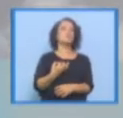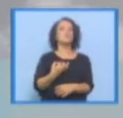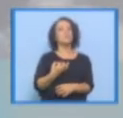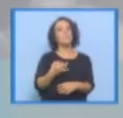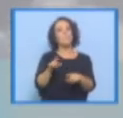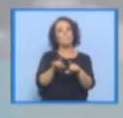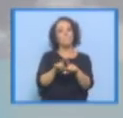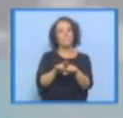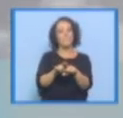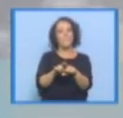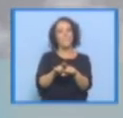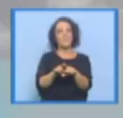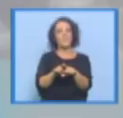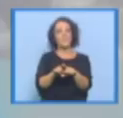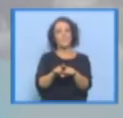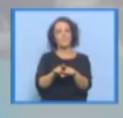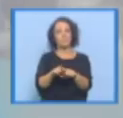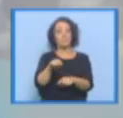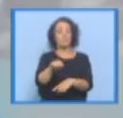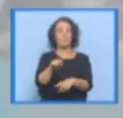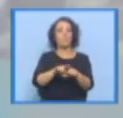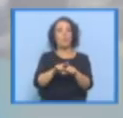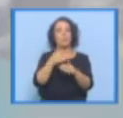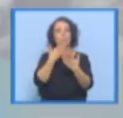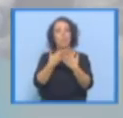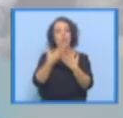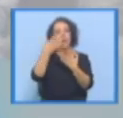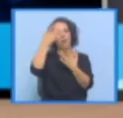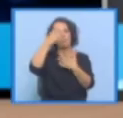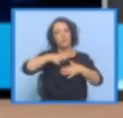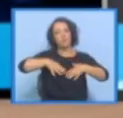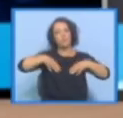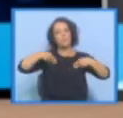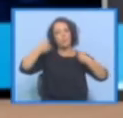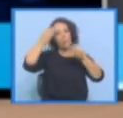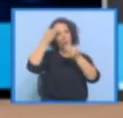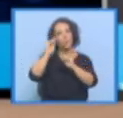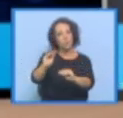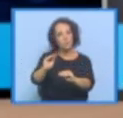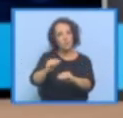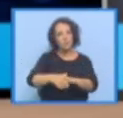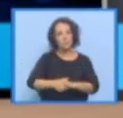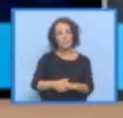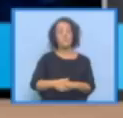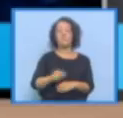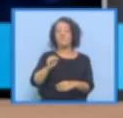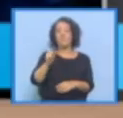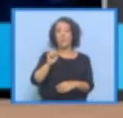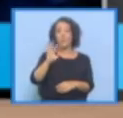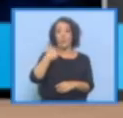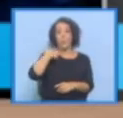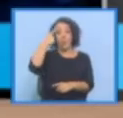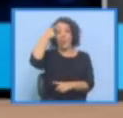próximo nestas circunstâncias do aconselhamento espiritual. Eu quando recordo o António, recordo sempre o